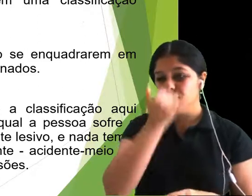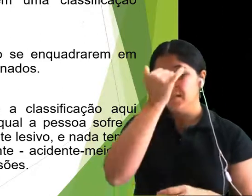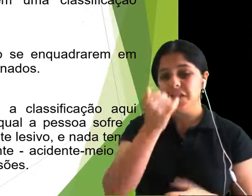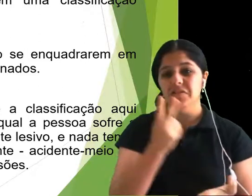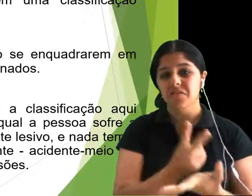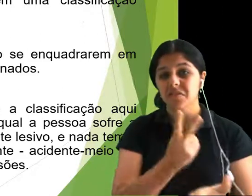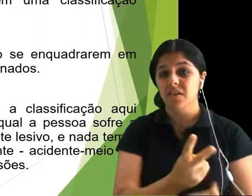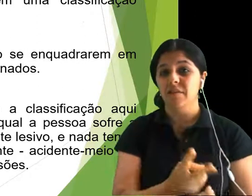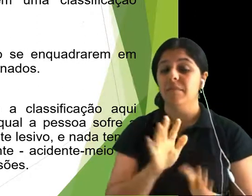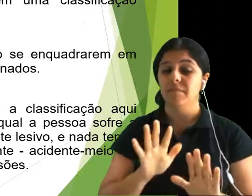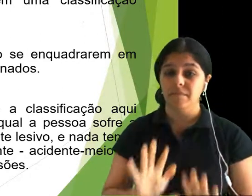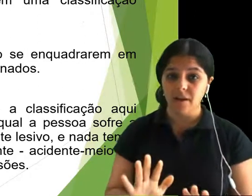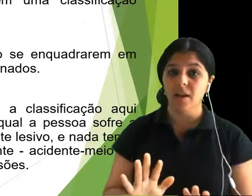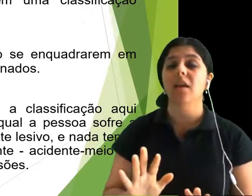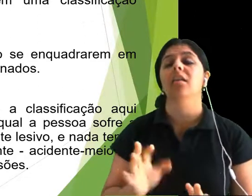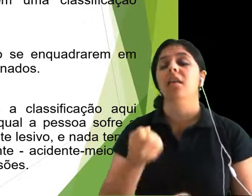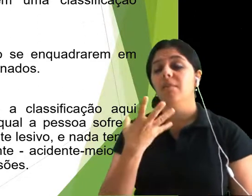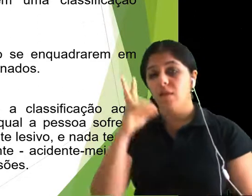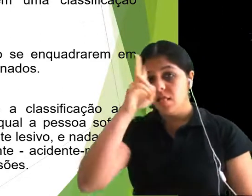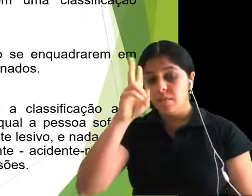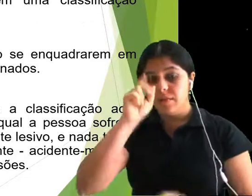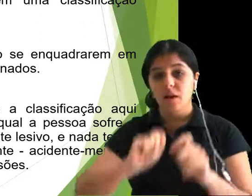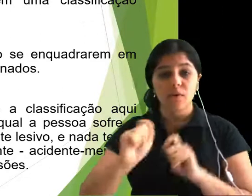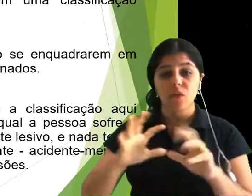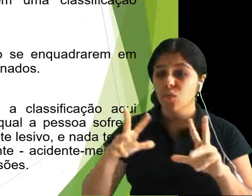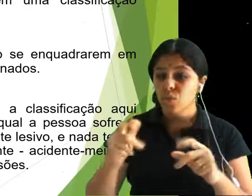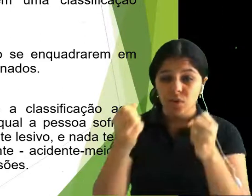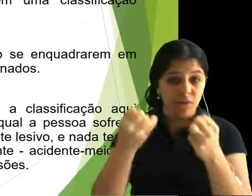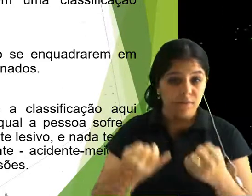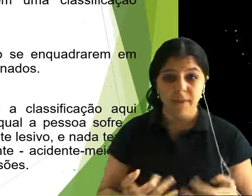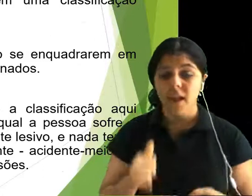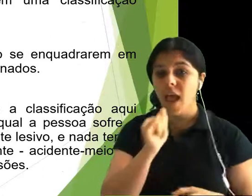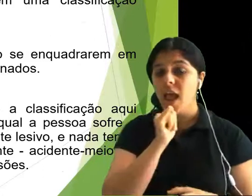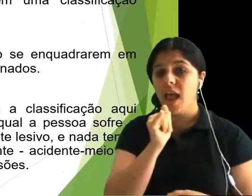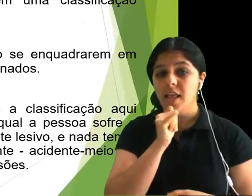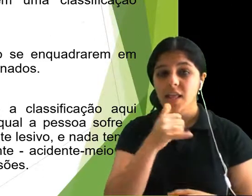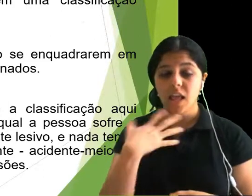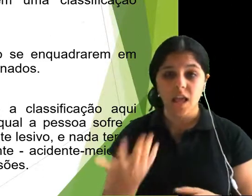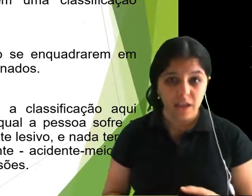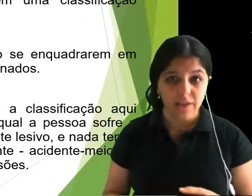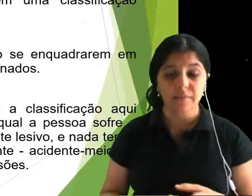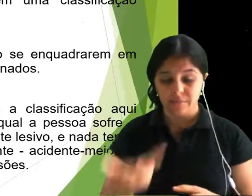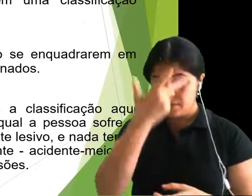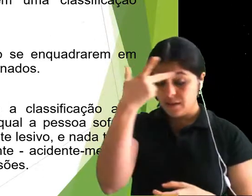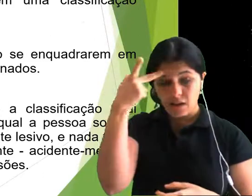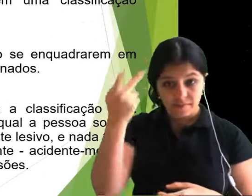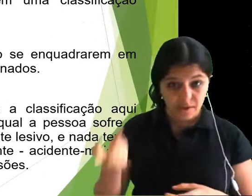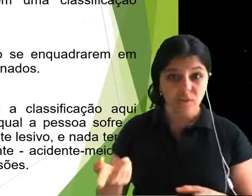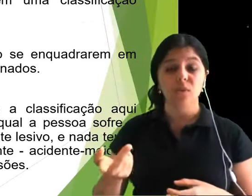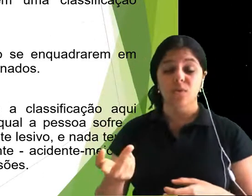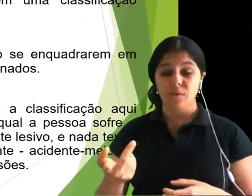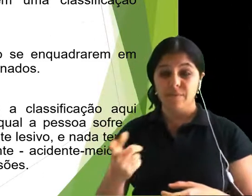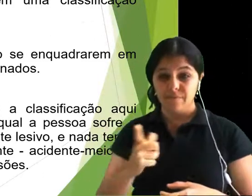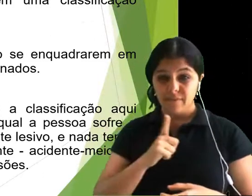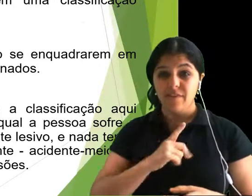mais uma vez, é bom lembrar que a classificação aqui proposta, tudo que eu falei desses exemplos, baseia-se na maneira pela qual a pessoa